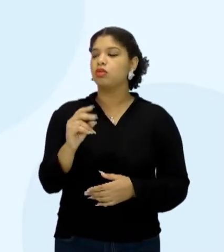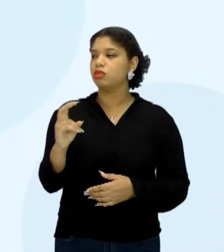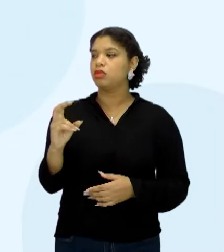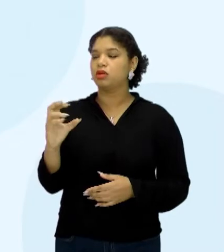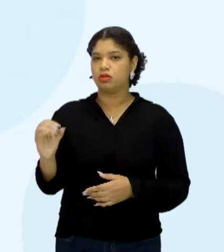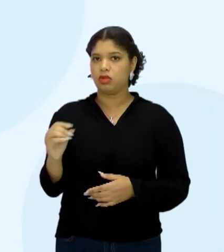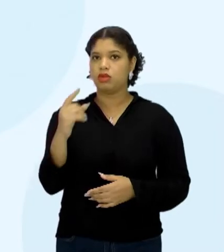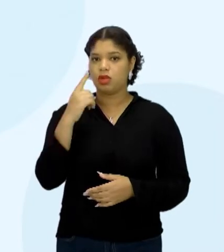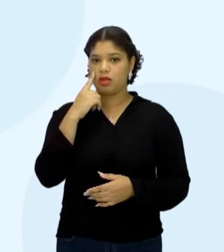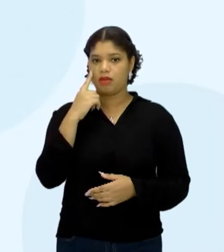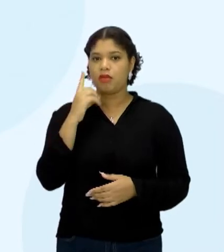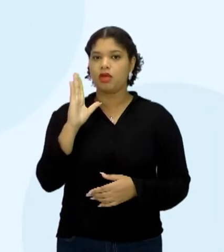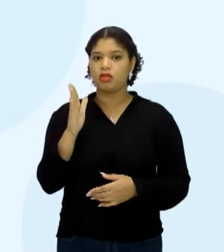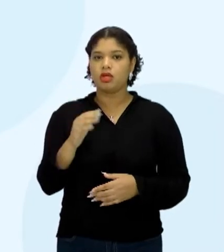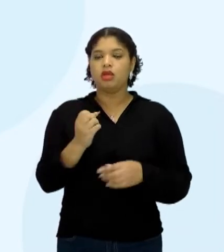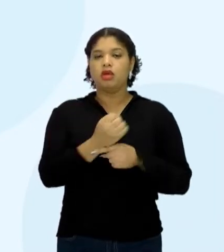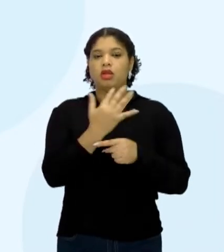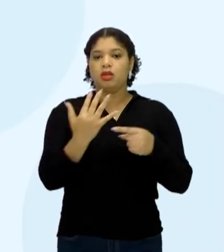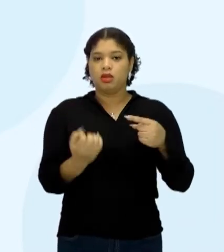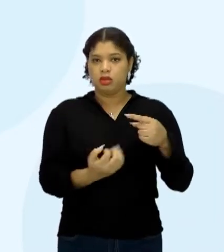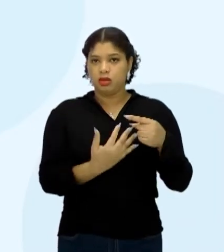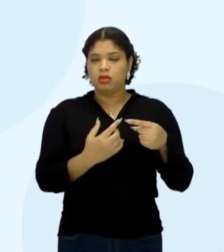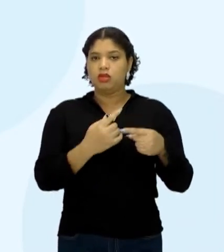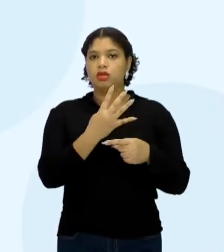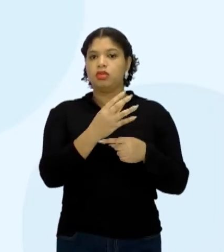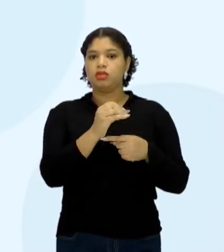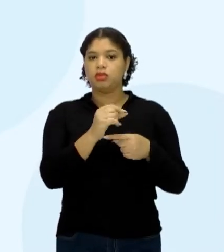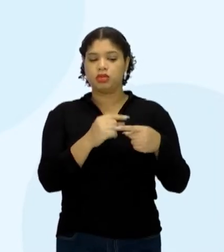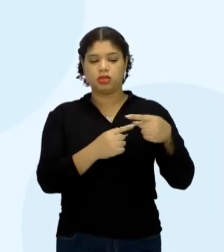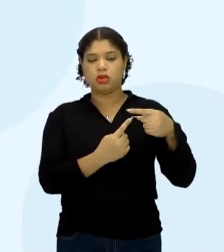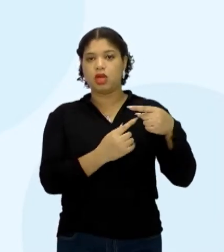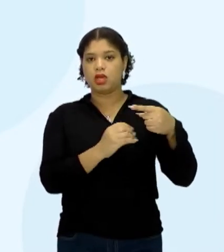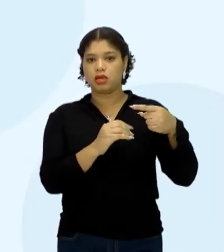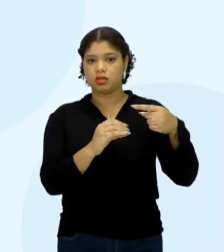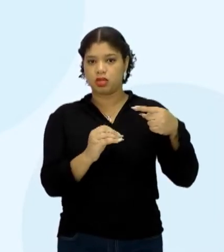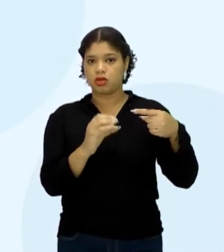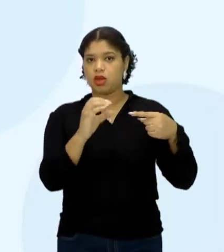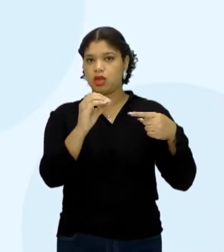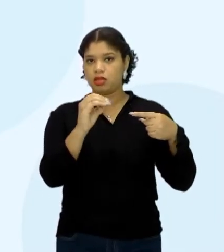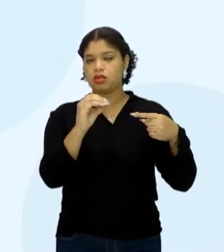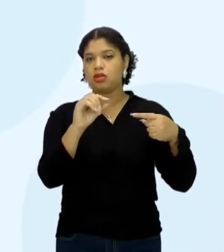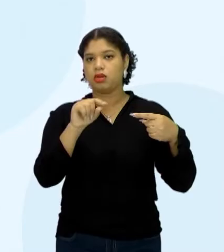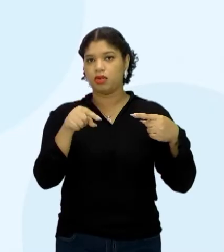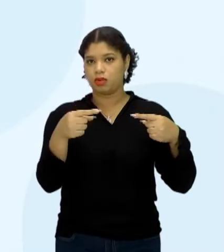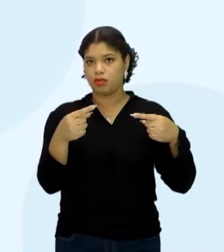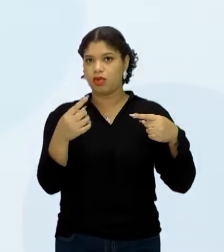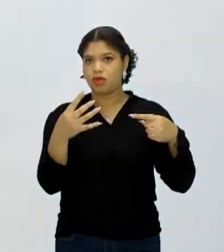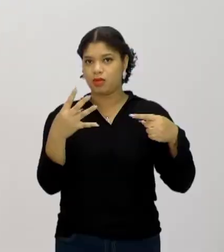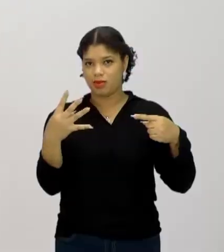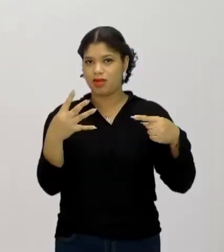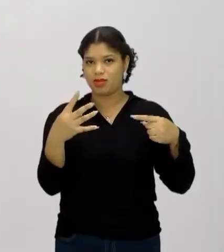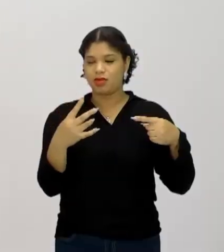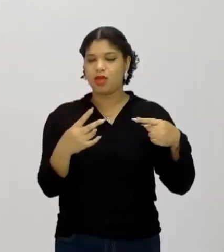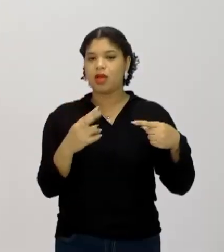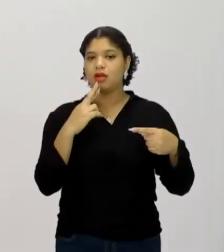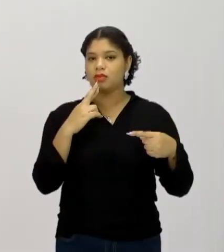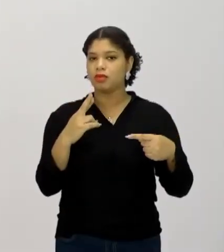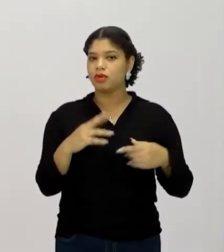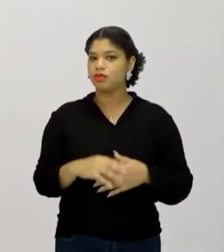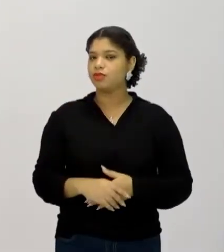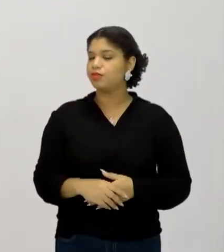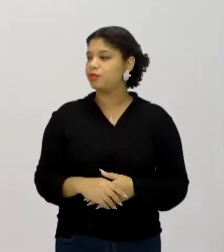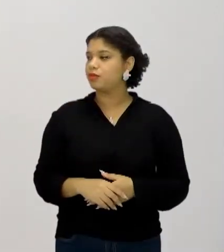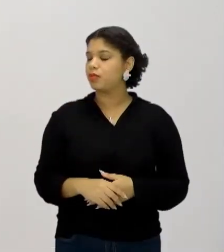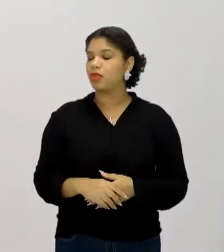fração do 40 sobre 100, posso cortar o zerinho lá, fica 40 sobre 10, ou seja, 0,4, somando com 1,